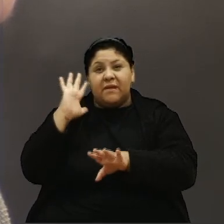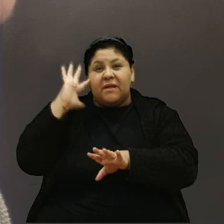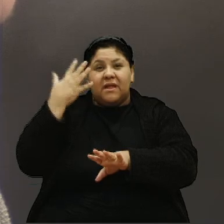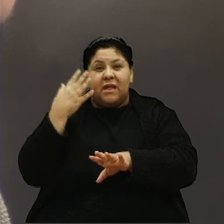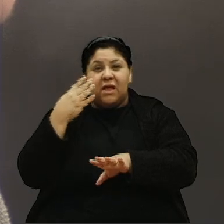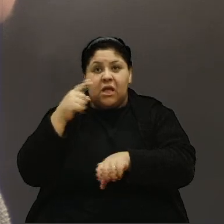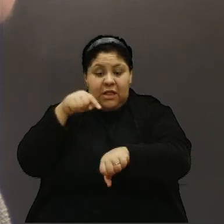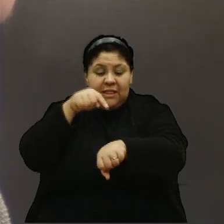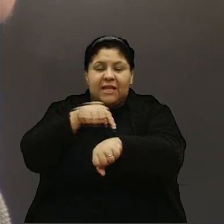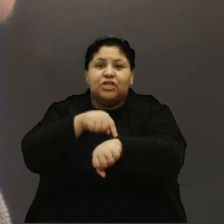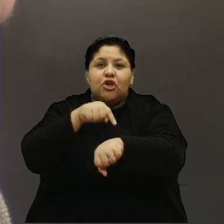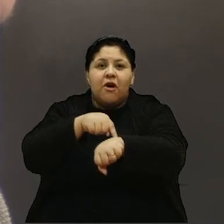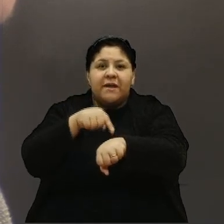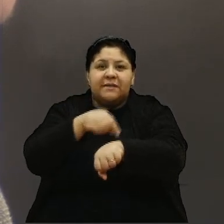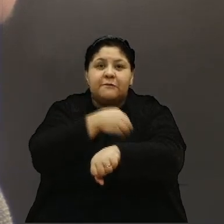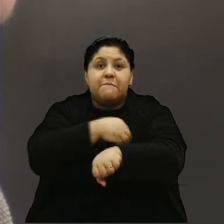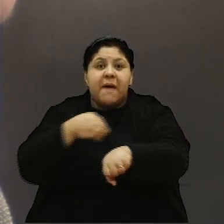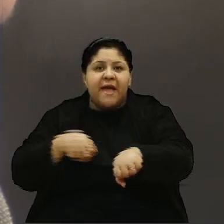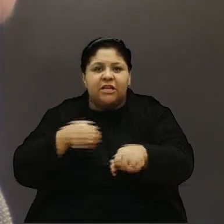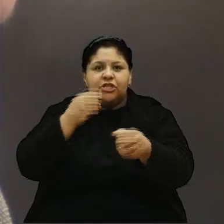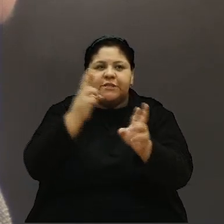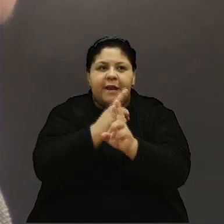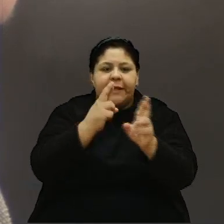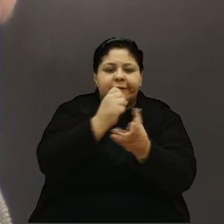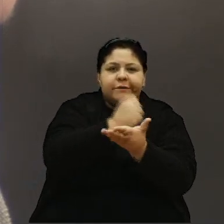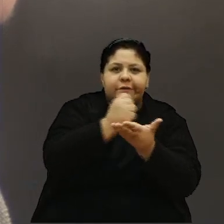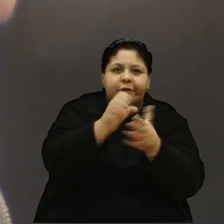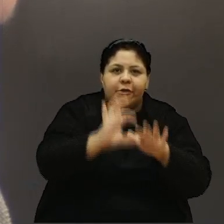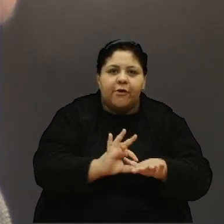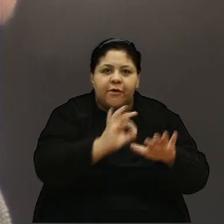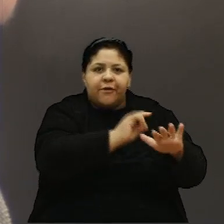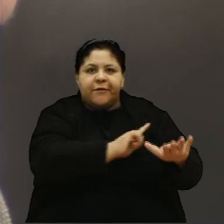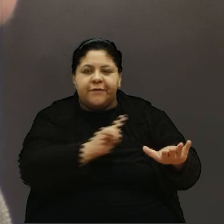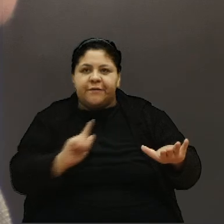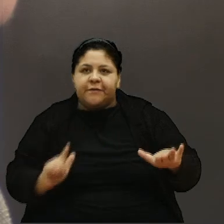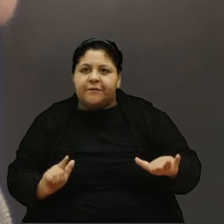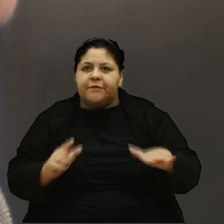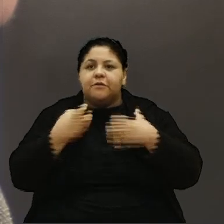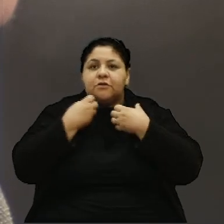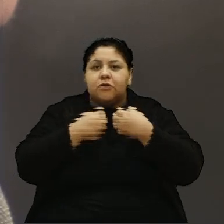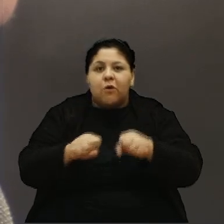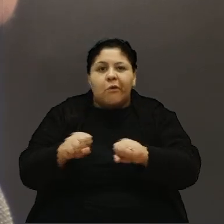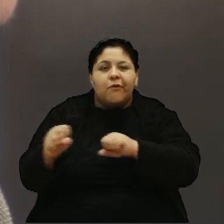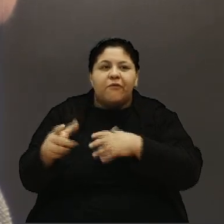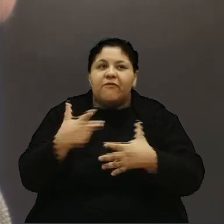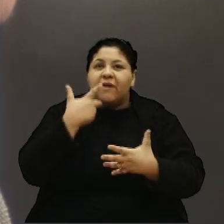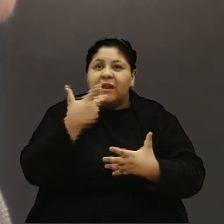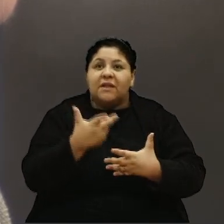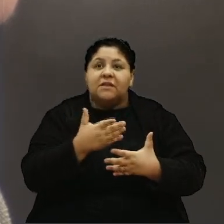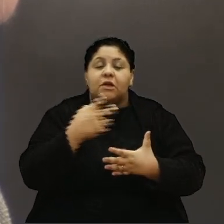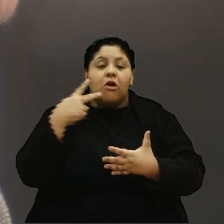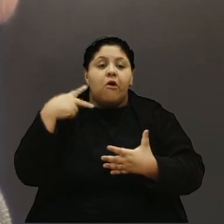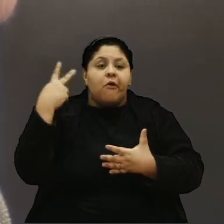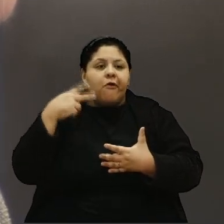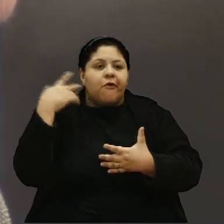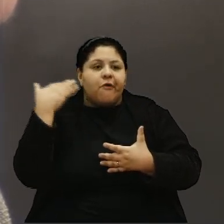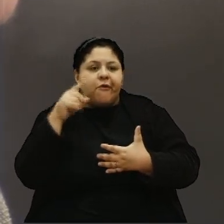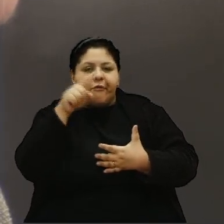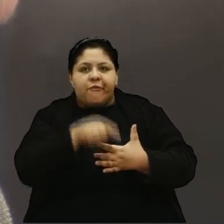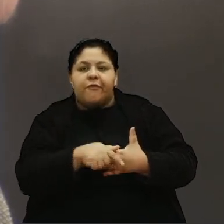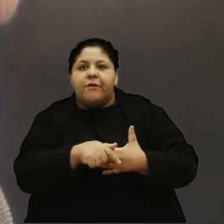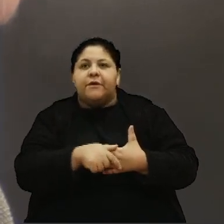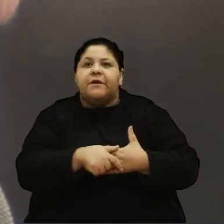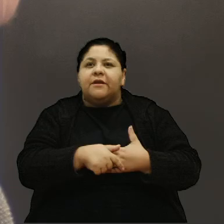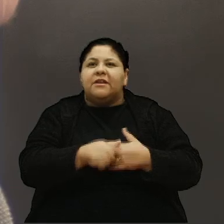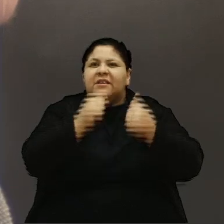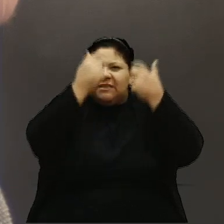médicas, né, com o contrato. Então, que os líderes do governo, que as secretarias pelo menos dissessem, vereadora Daiane, vai acontecer isso, isso e